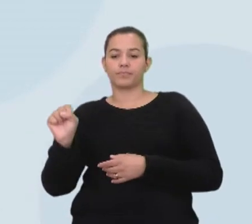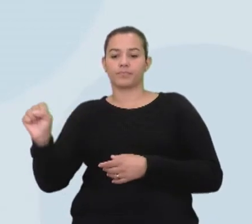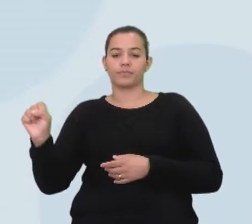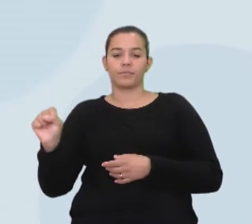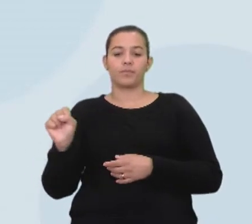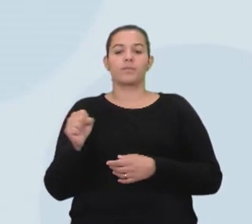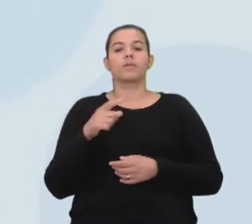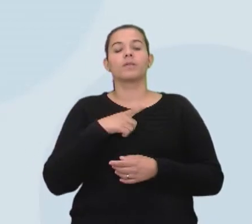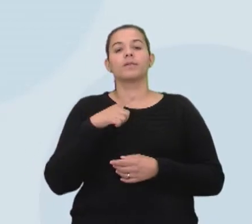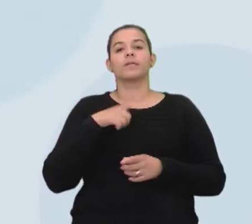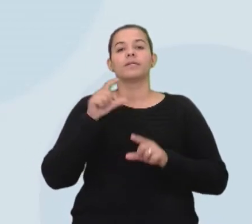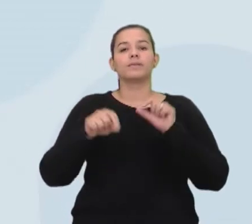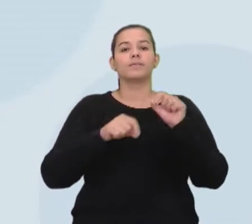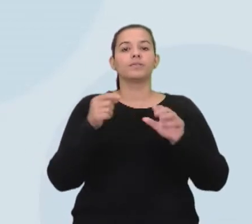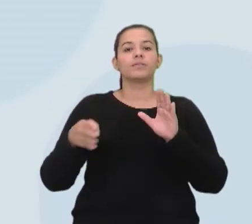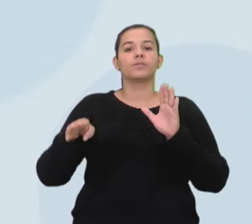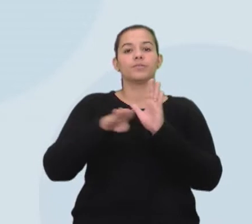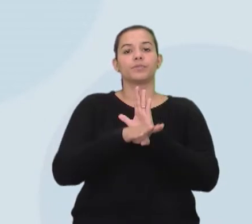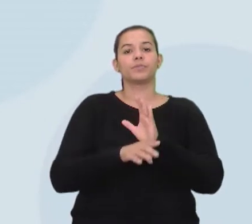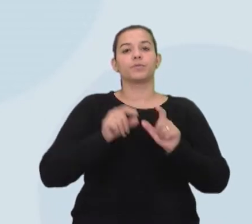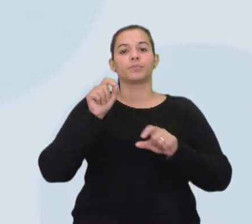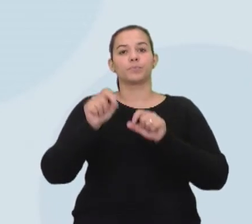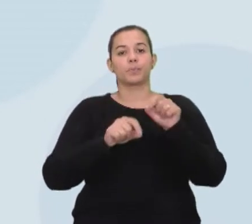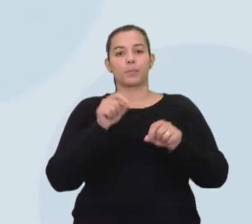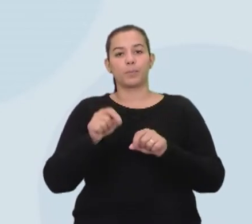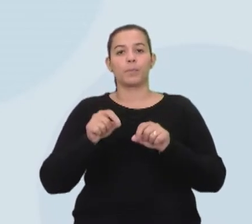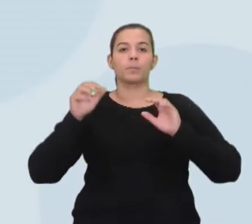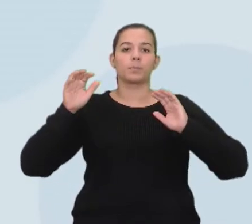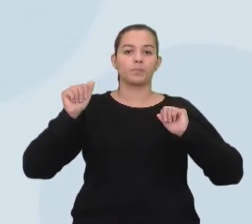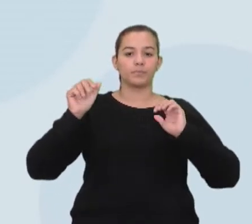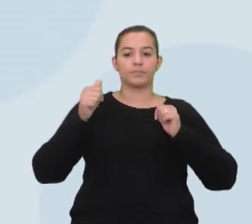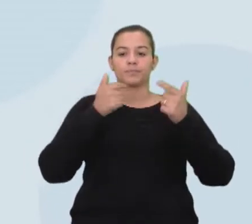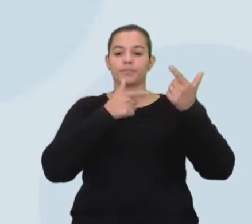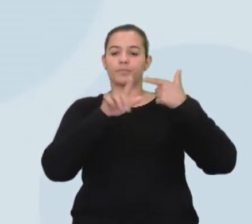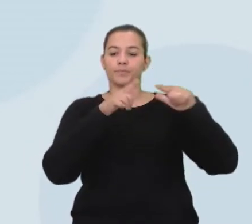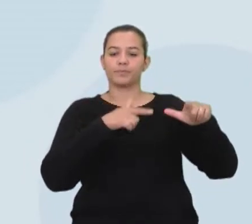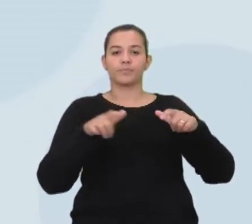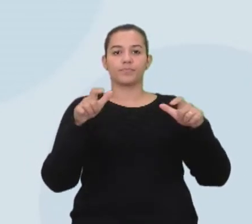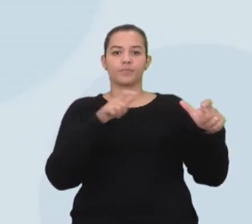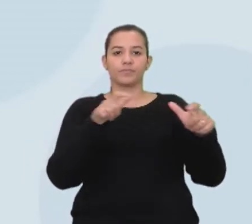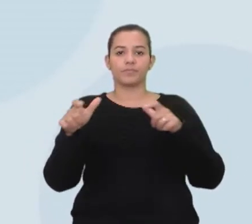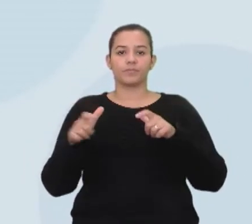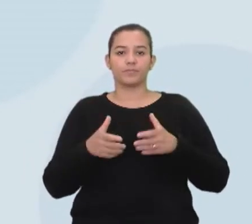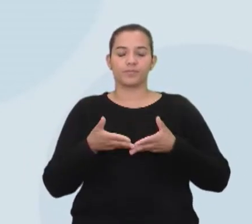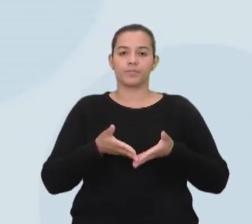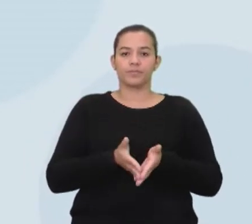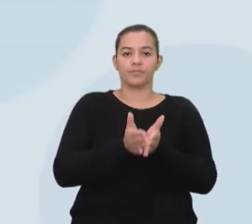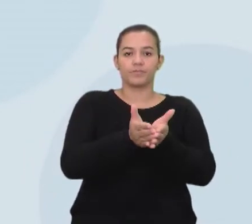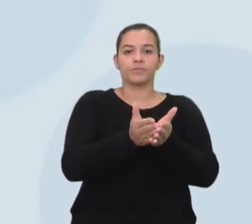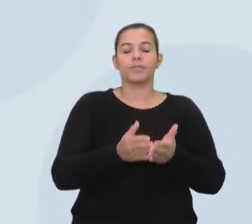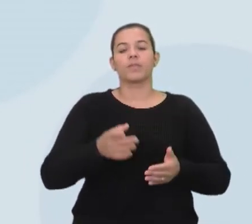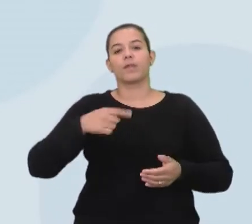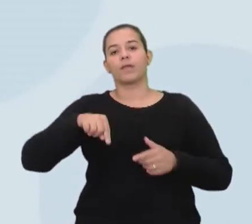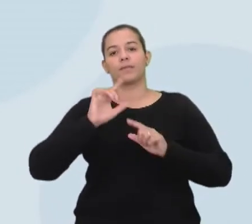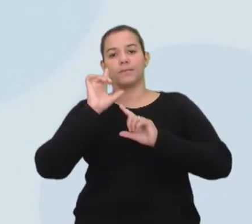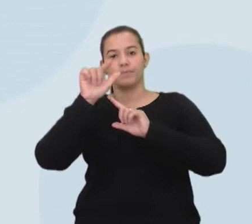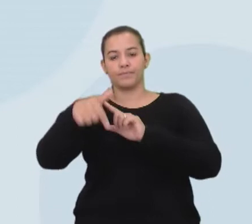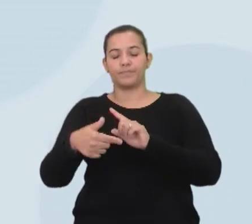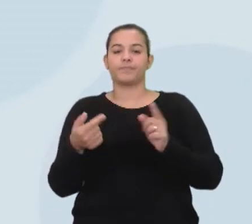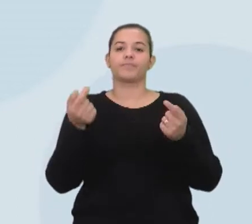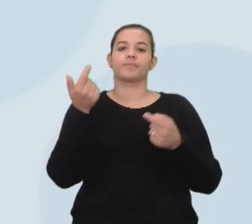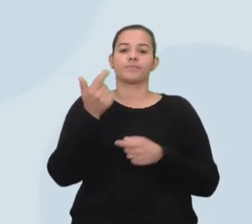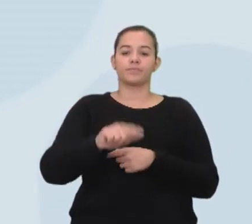1788, eles chegam à Austrália, né, e algumas outras localidades do Oceano Índico. Então, eles acabam depois, mais